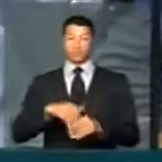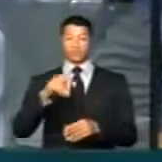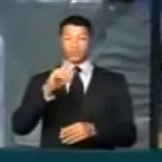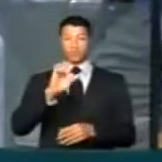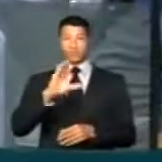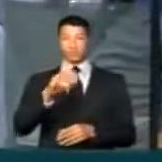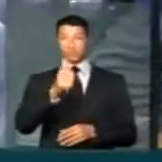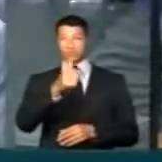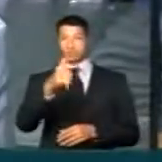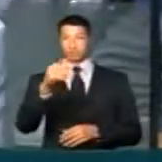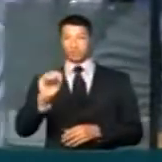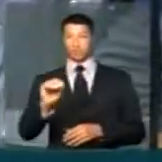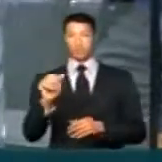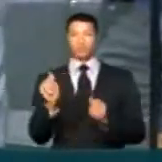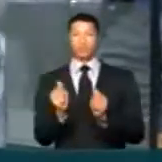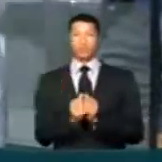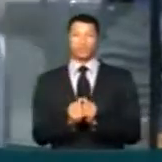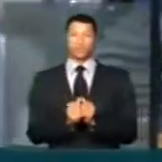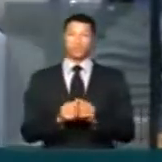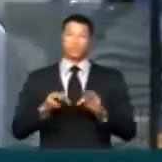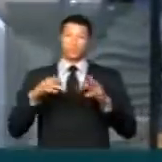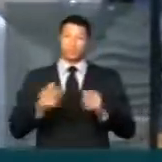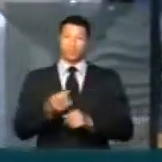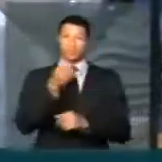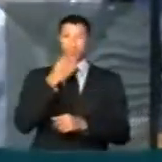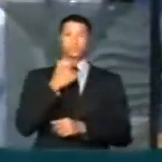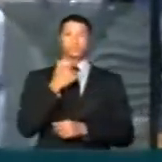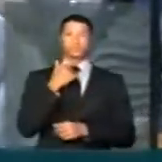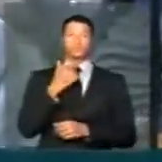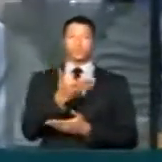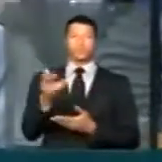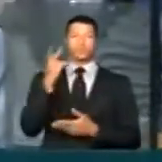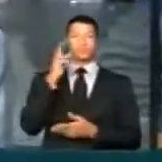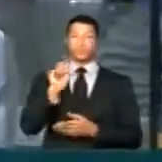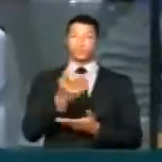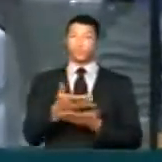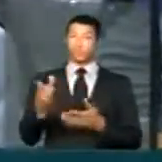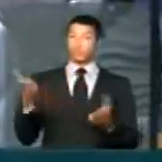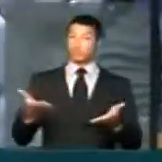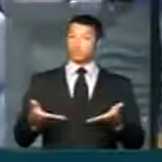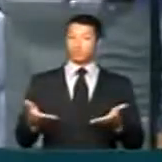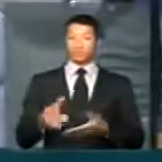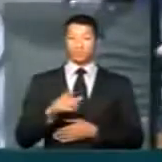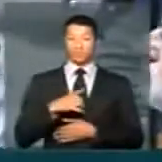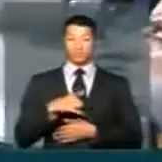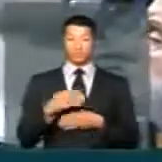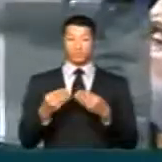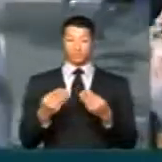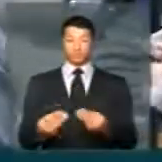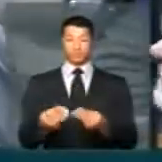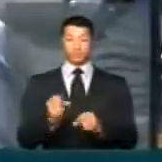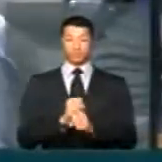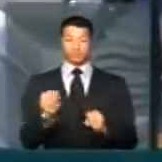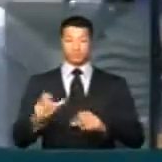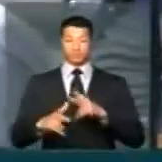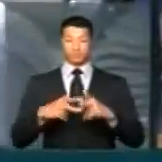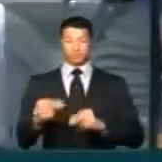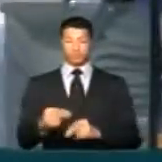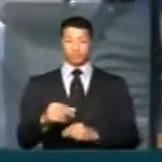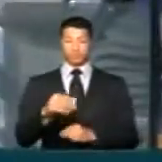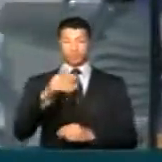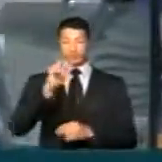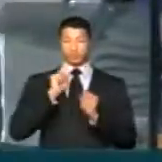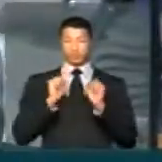PEC 170, inclusive com toda a boa vontade de Vossa Excelência, para que nós pudéssemos hoje dar esse grande presente